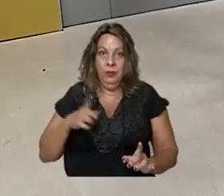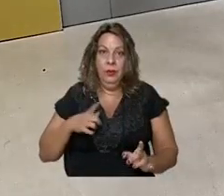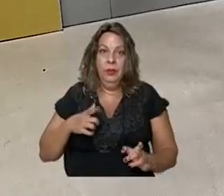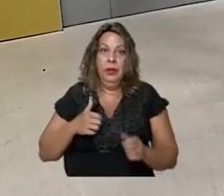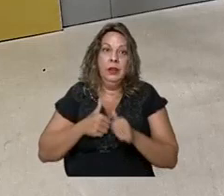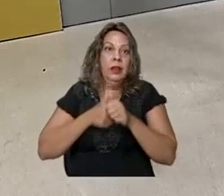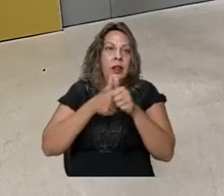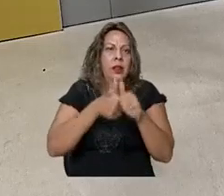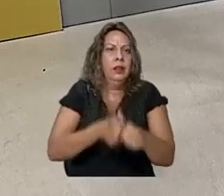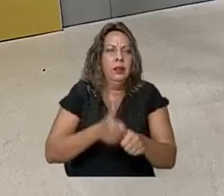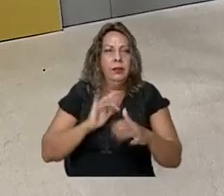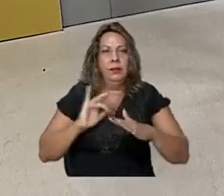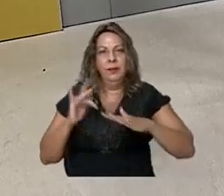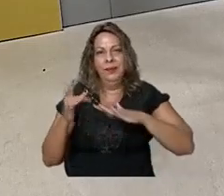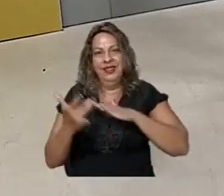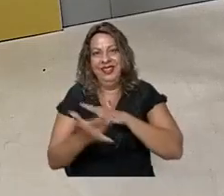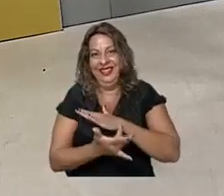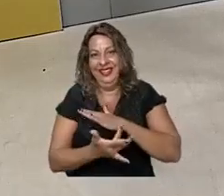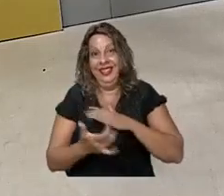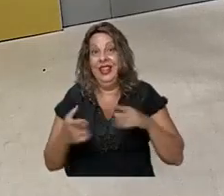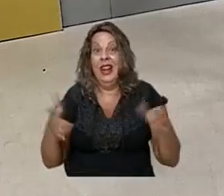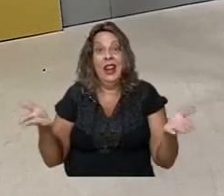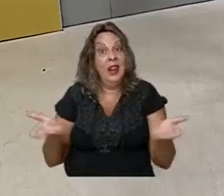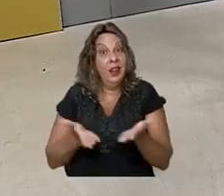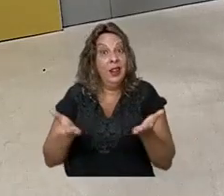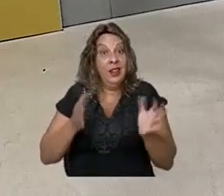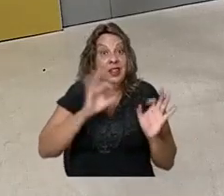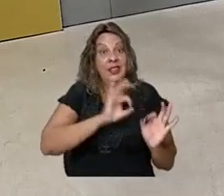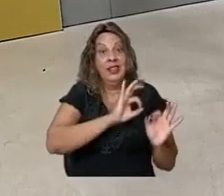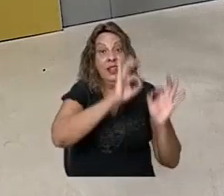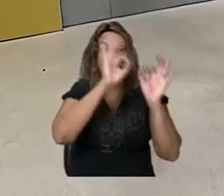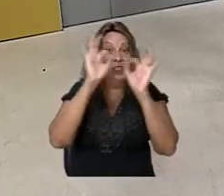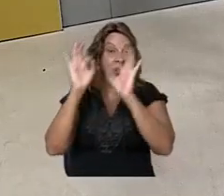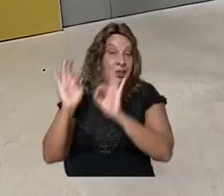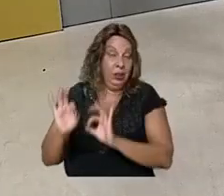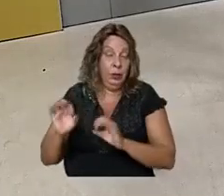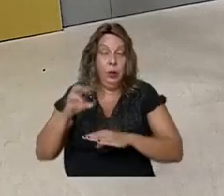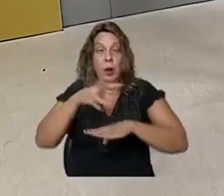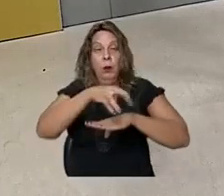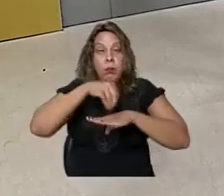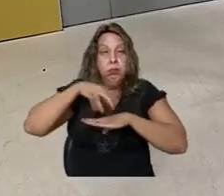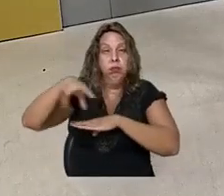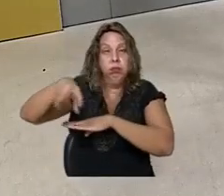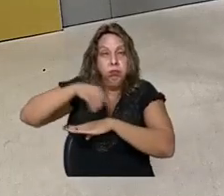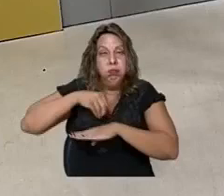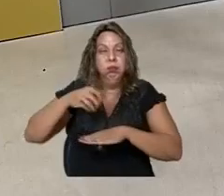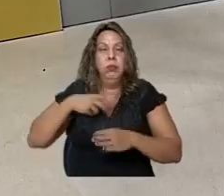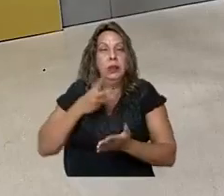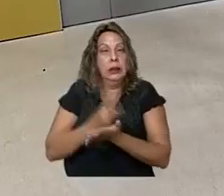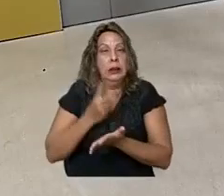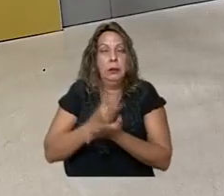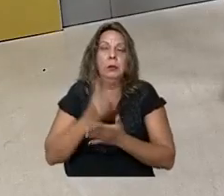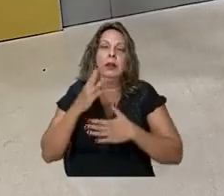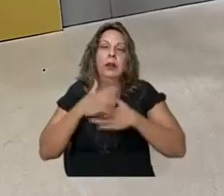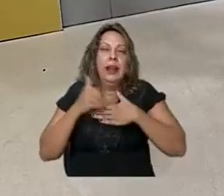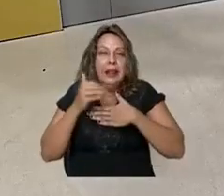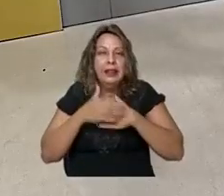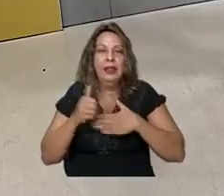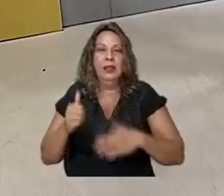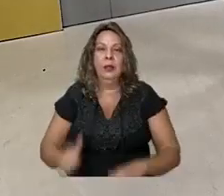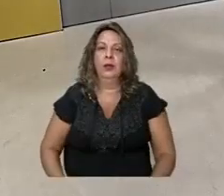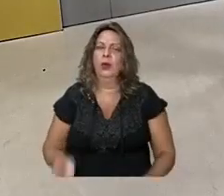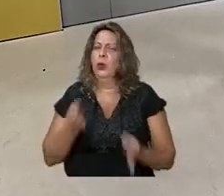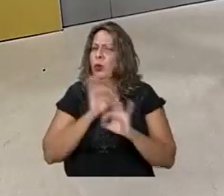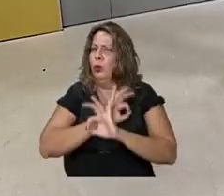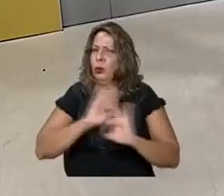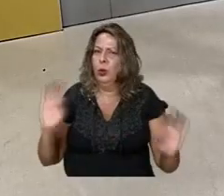segue nas redes sociais e que está nos assistindo agora nesse momento, já mandando mensagens com aquele carinho todo, como sempre, né? Um ótimo dia a